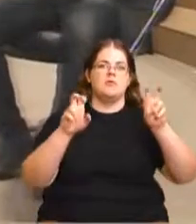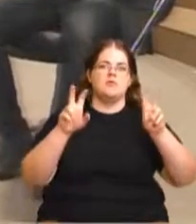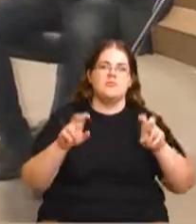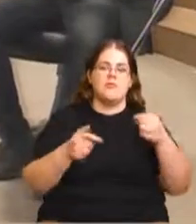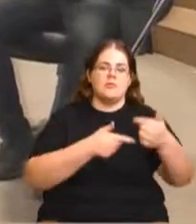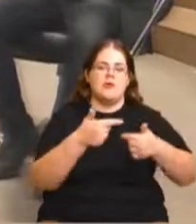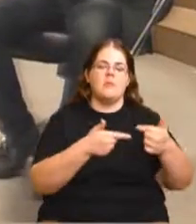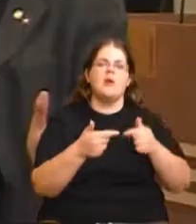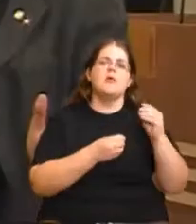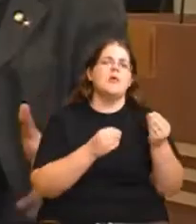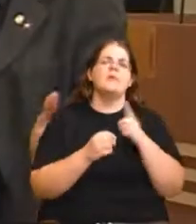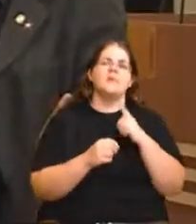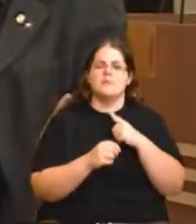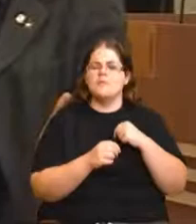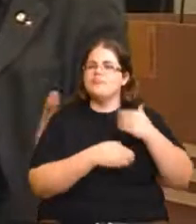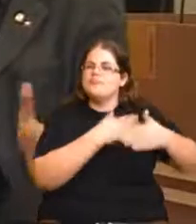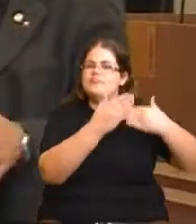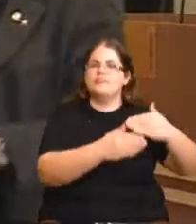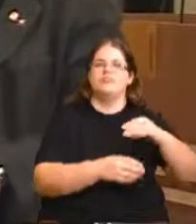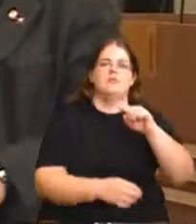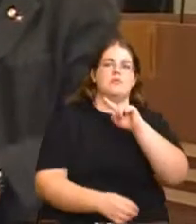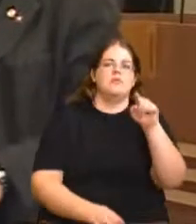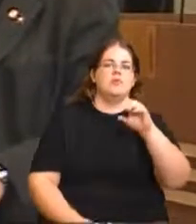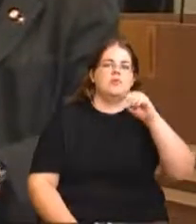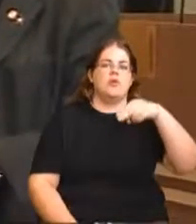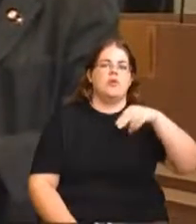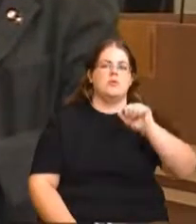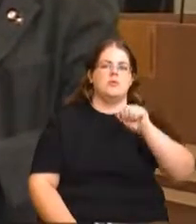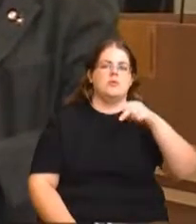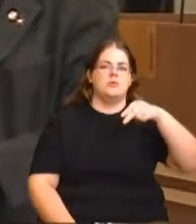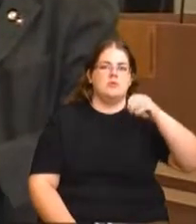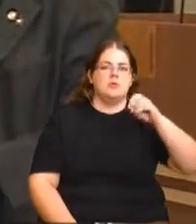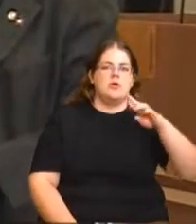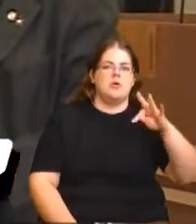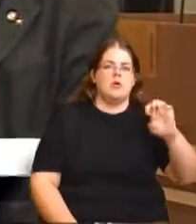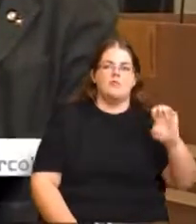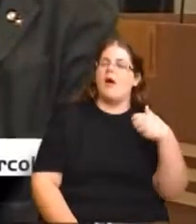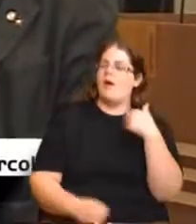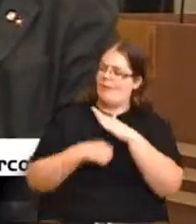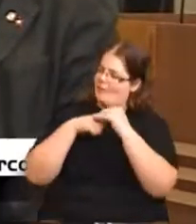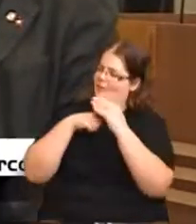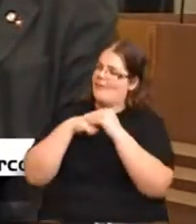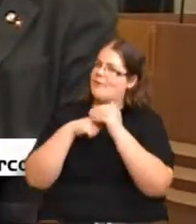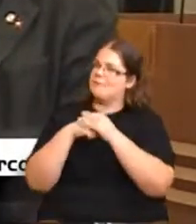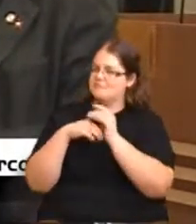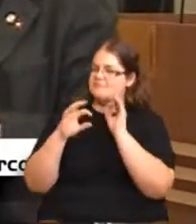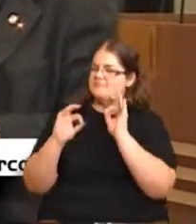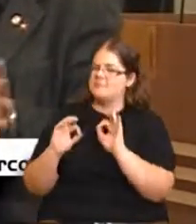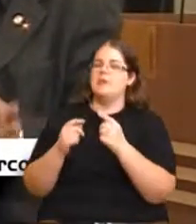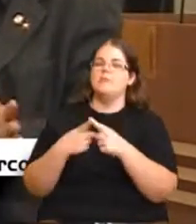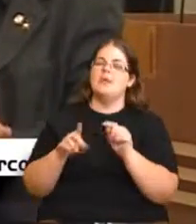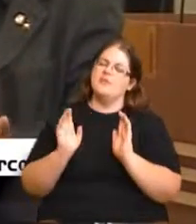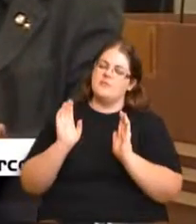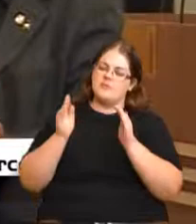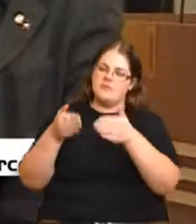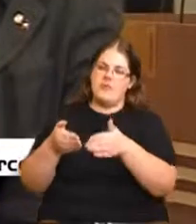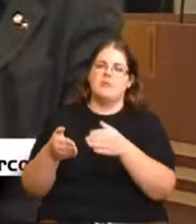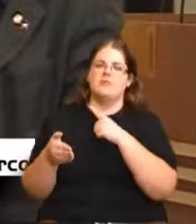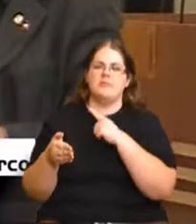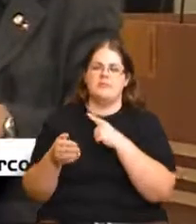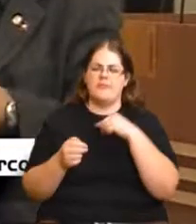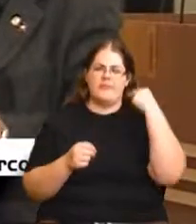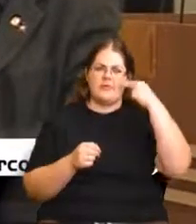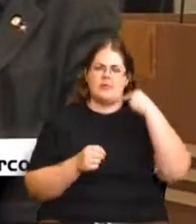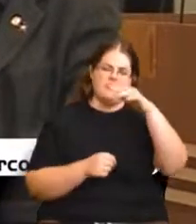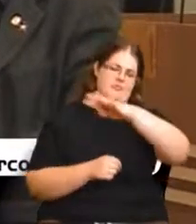que tratar com carinho, né? Tem que tratar com carinho, mas a Zona Norte nós temos trabalhado focado. Eu tenho um compromisso, eu sempre digo assim, a gente tem